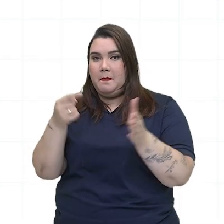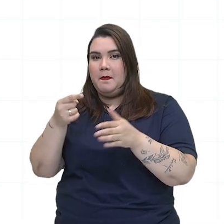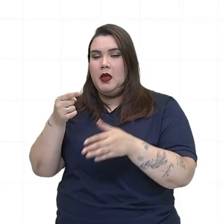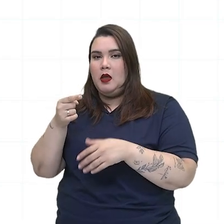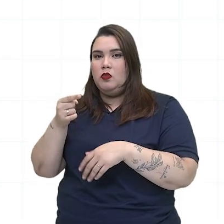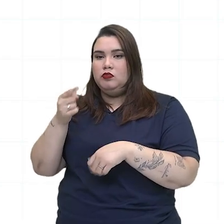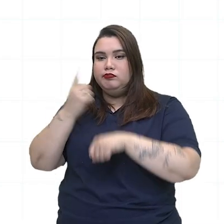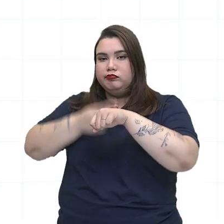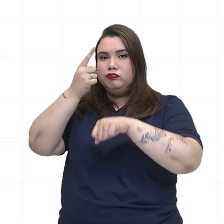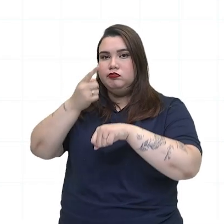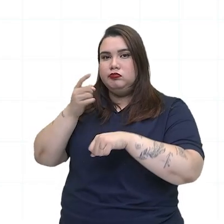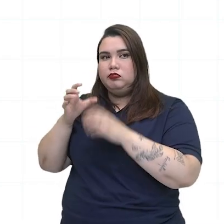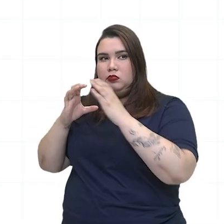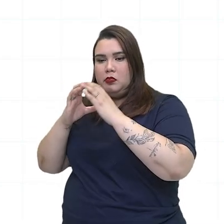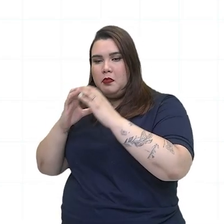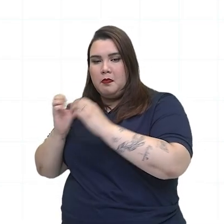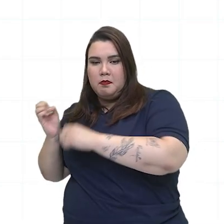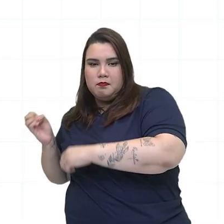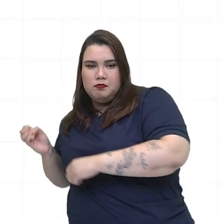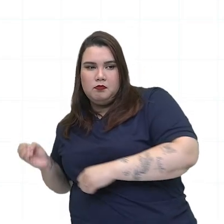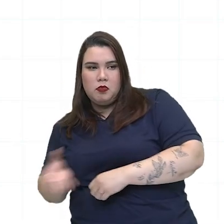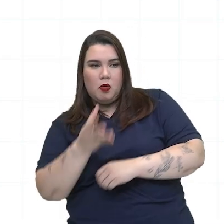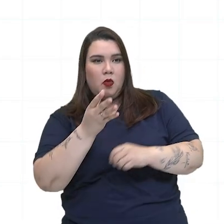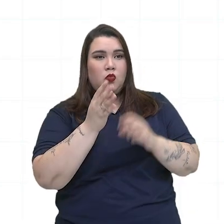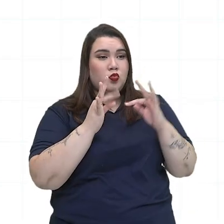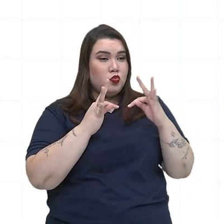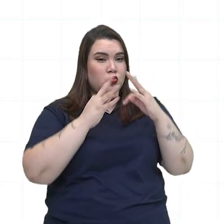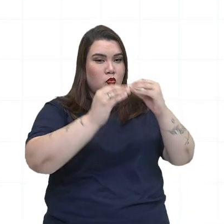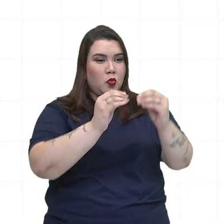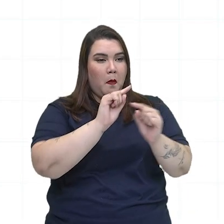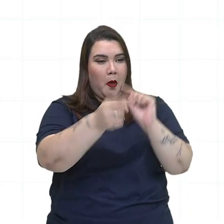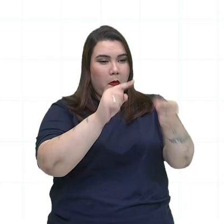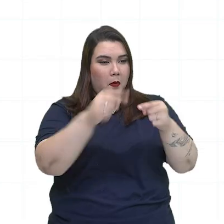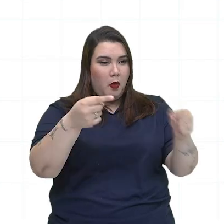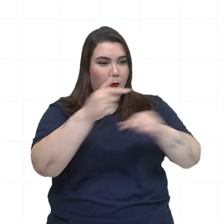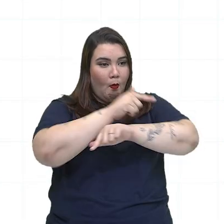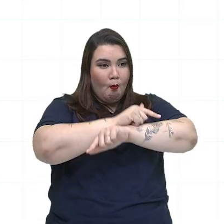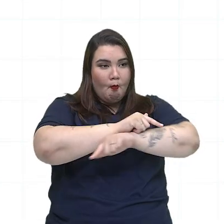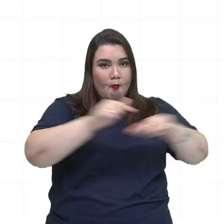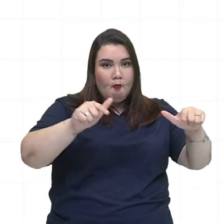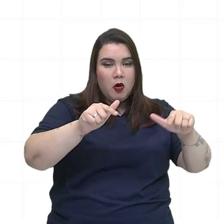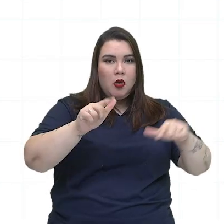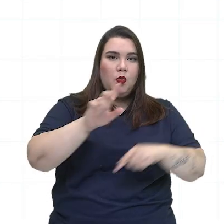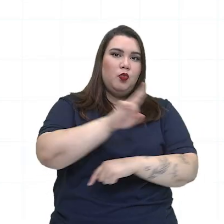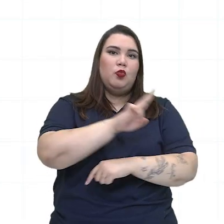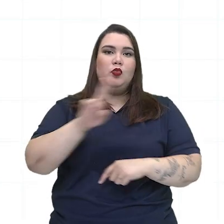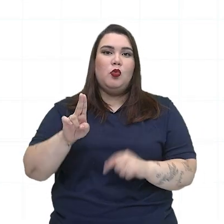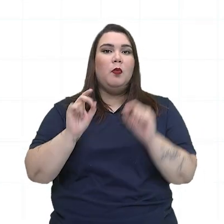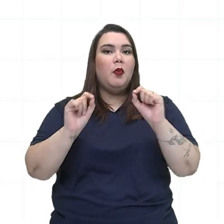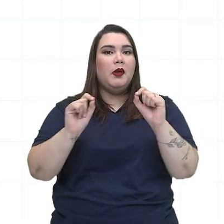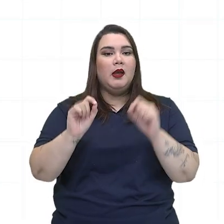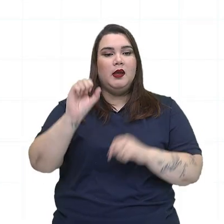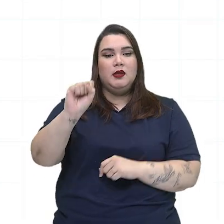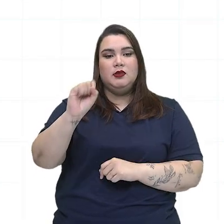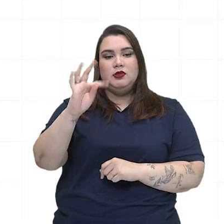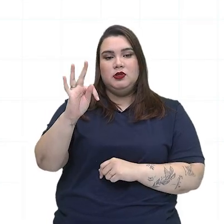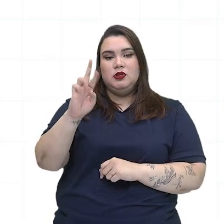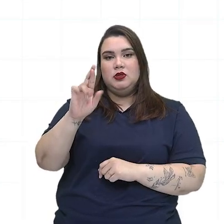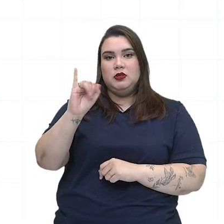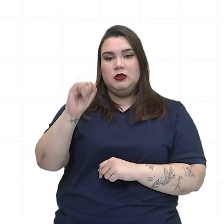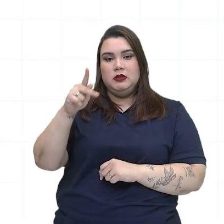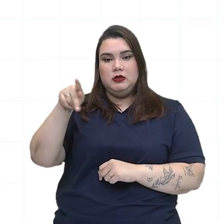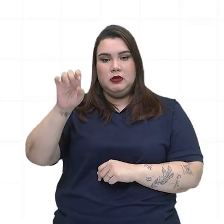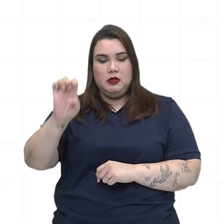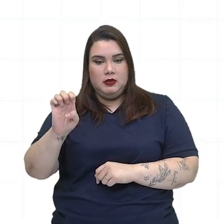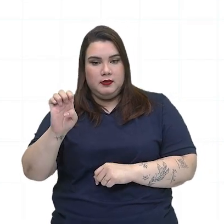a jogada recebe o nome de strike, tá? Quando o conjunto de pinos cai nos 2 lançamentos,